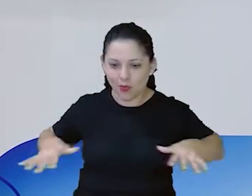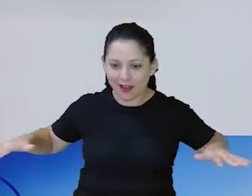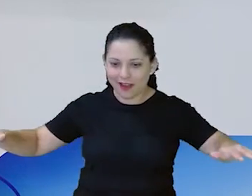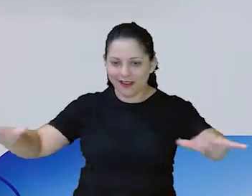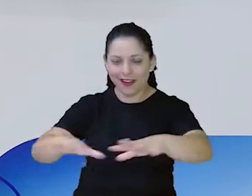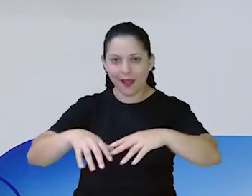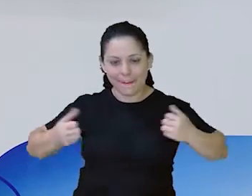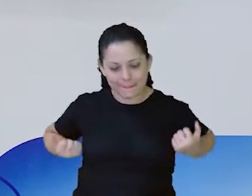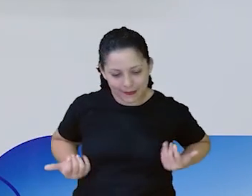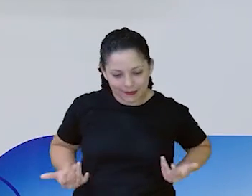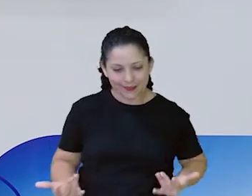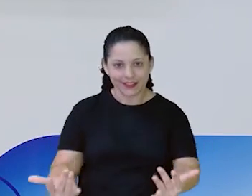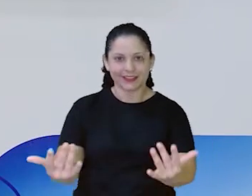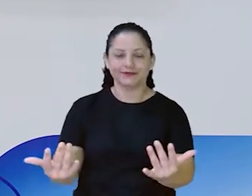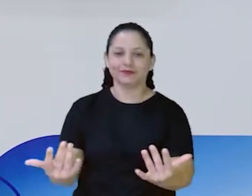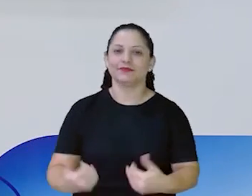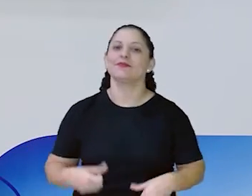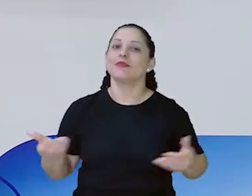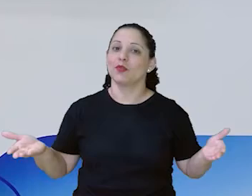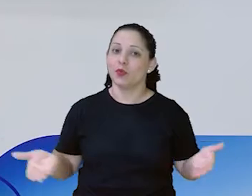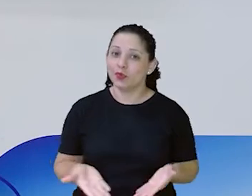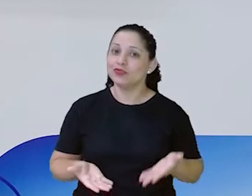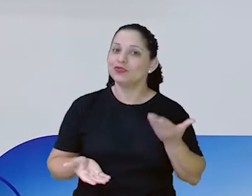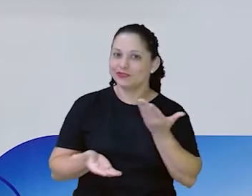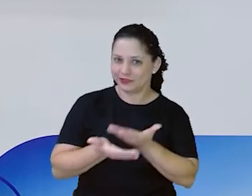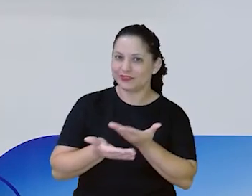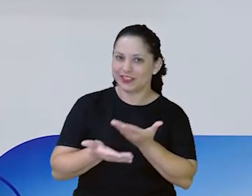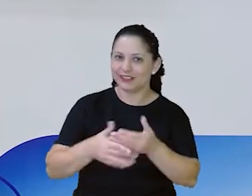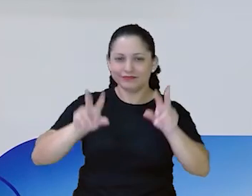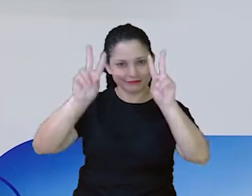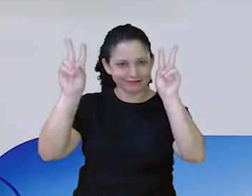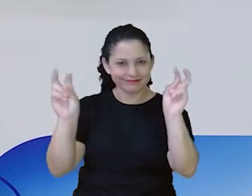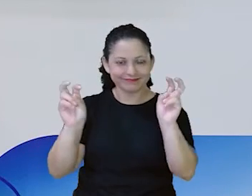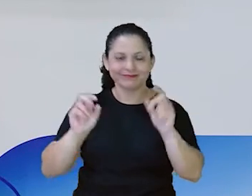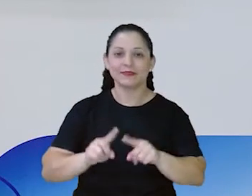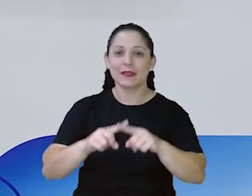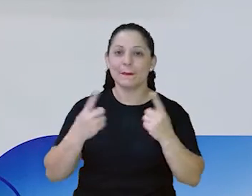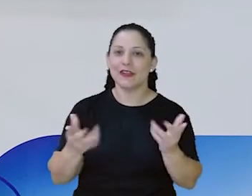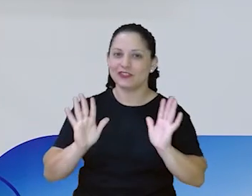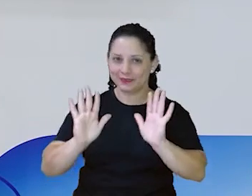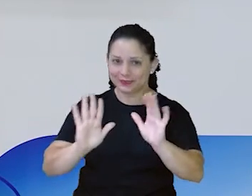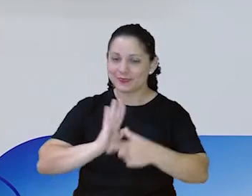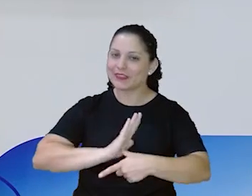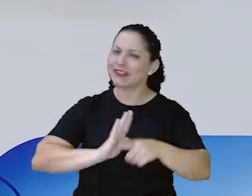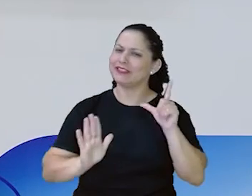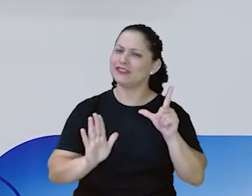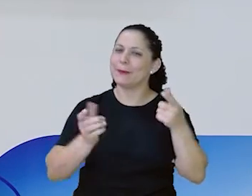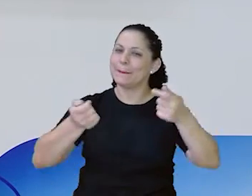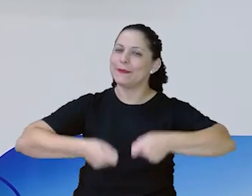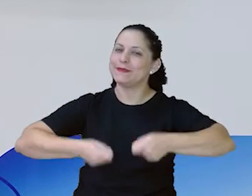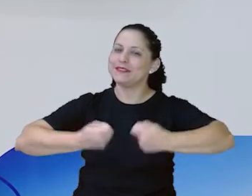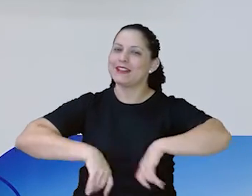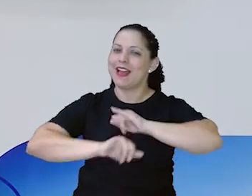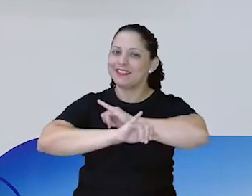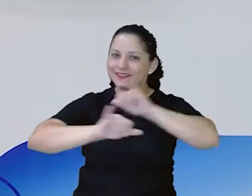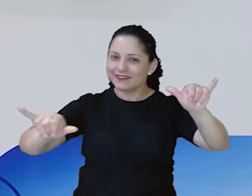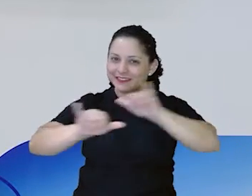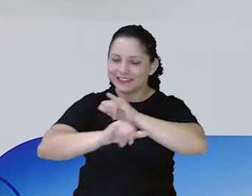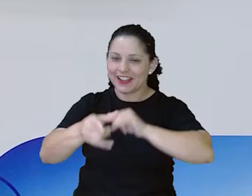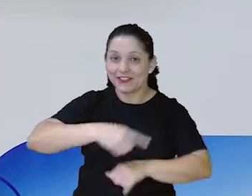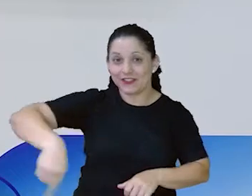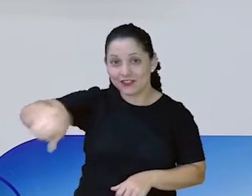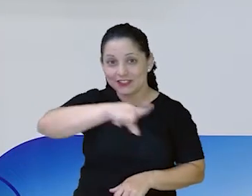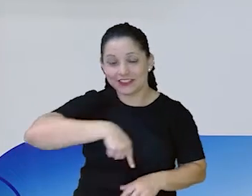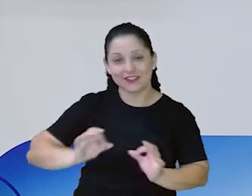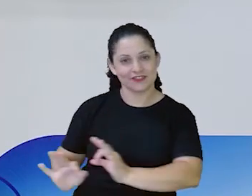vamos conversar sobre isso nessa aula de hoje. Mas antes, tem aqueles velhos recadinhos que quem já acompanha a